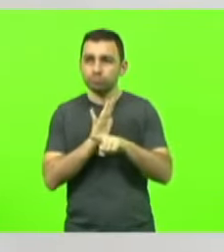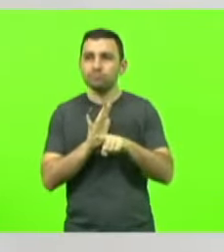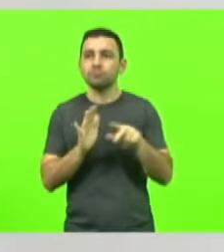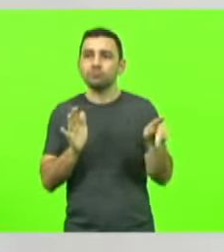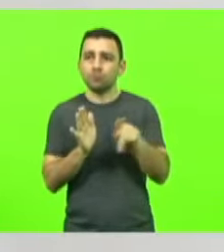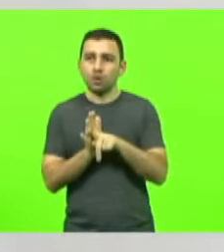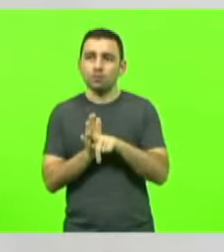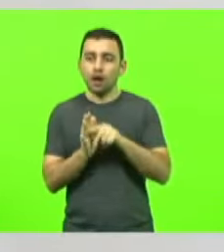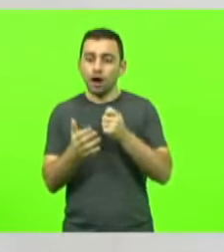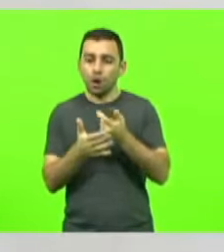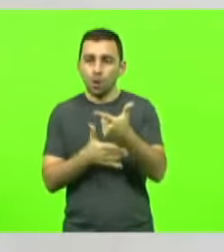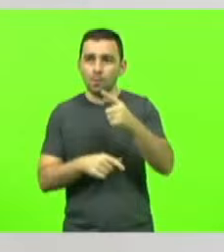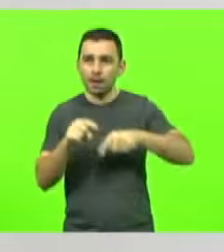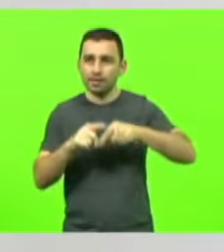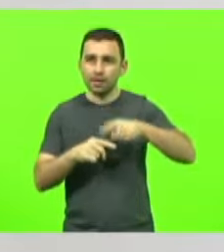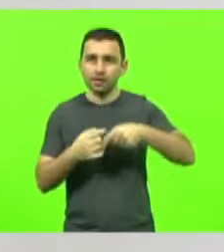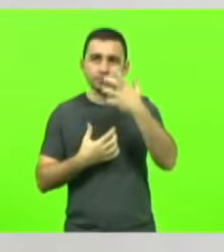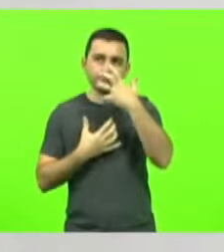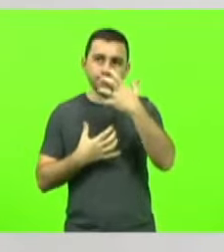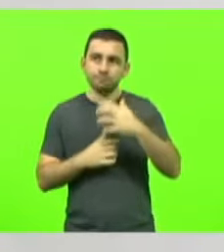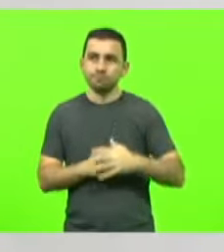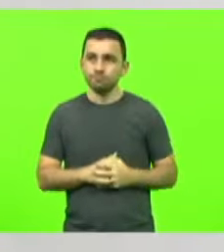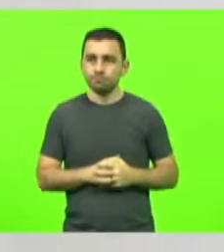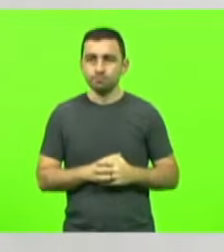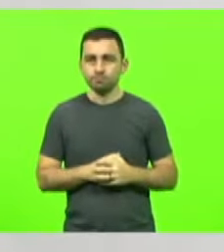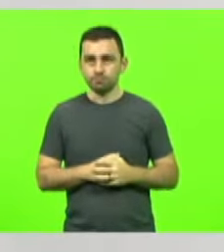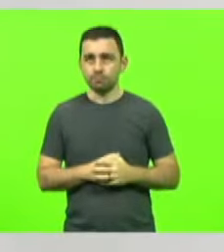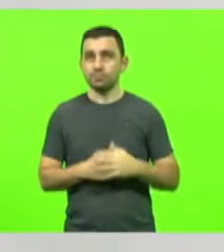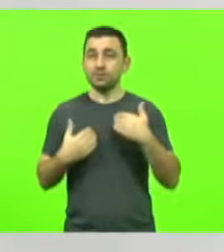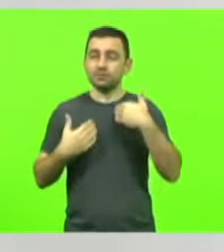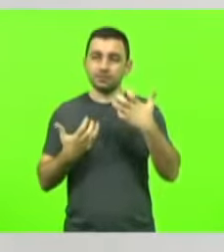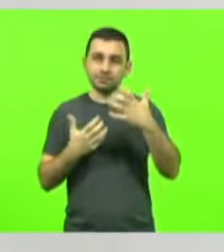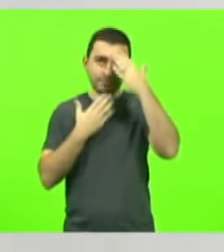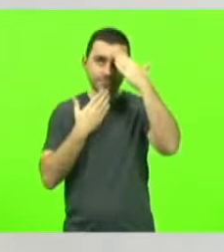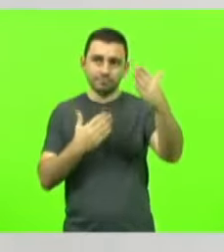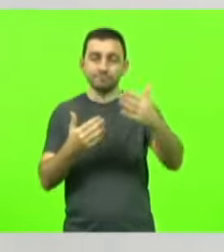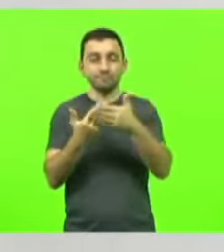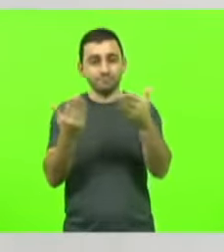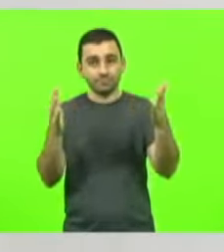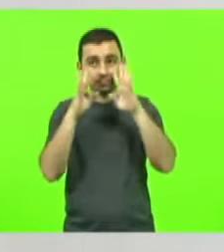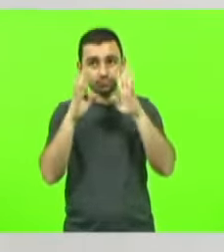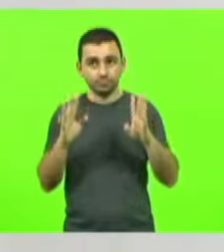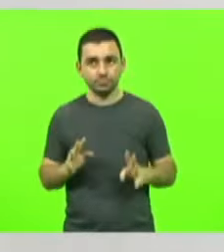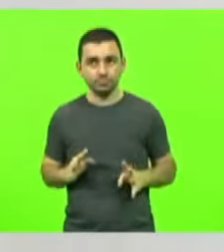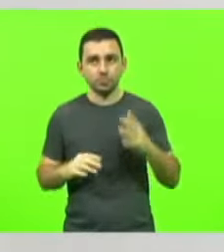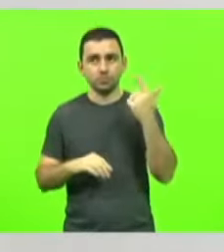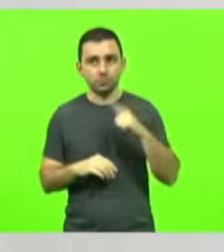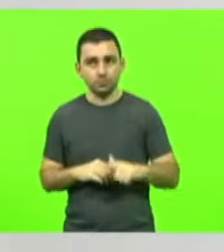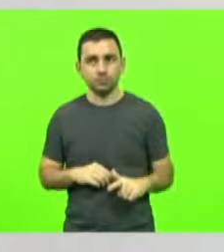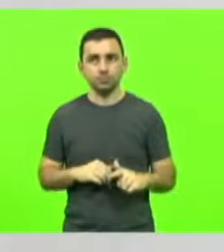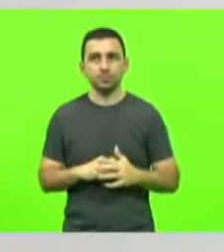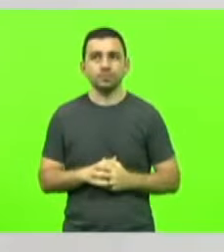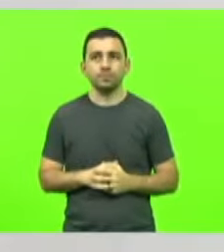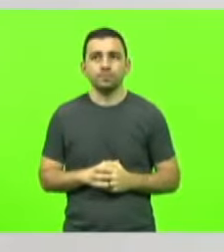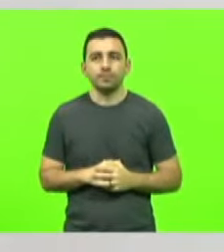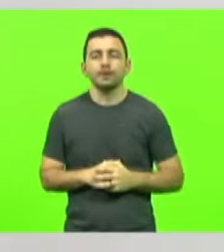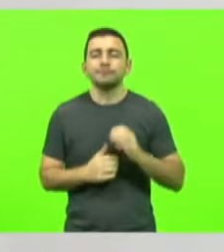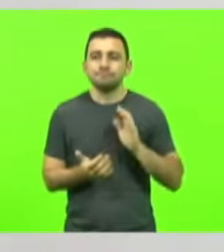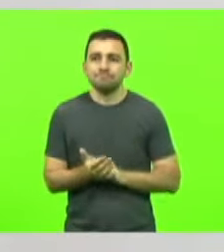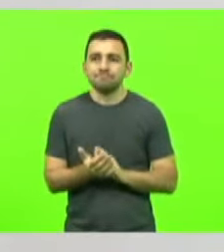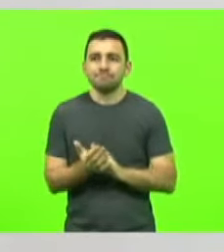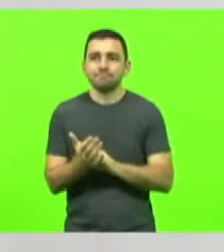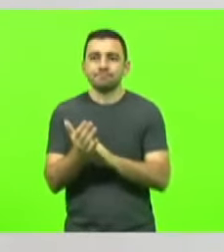a compra dos respiradores. Quero agradecer a atenção de todos, mais uma vez frisando, parabéns